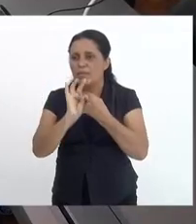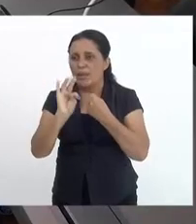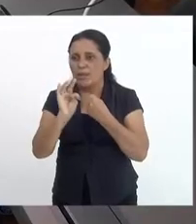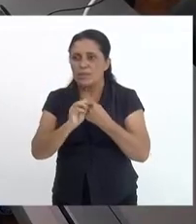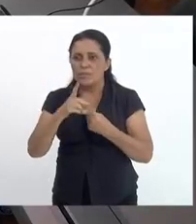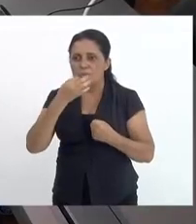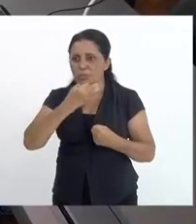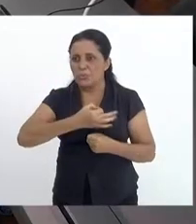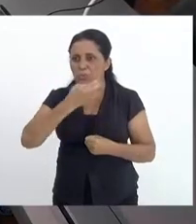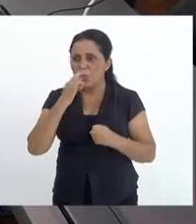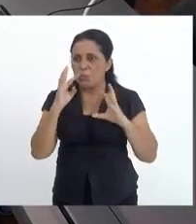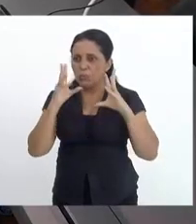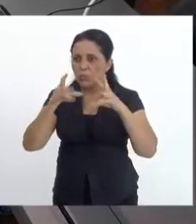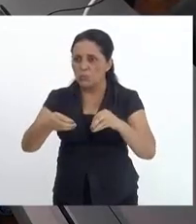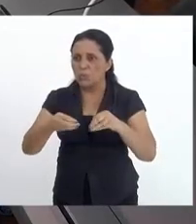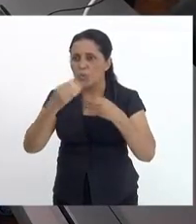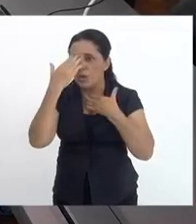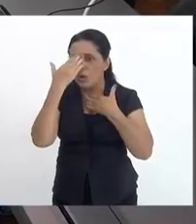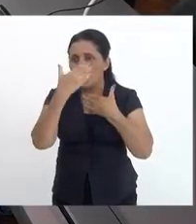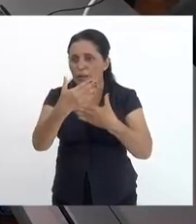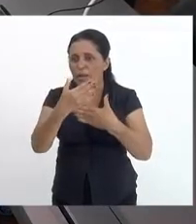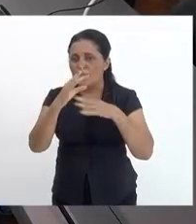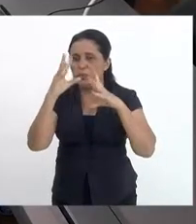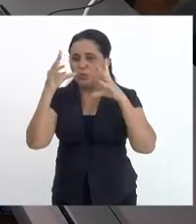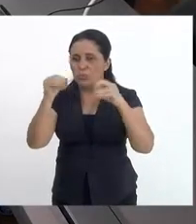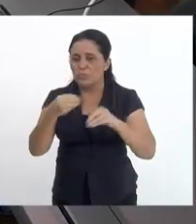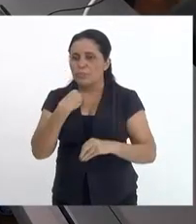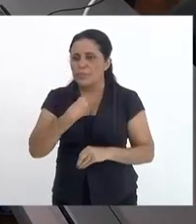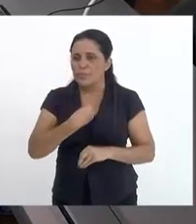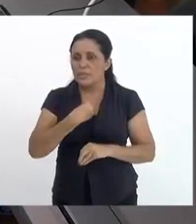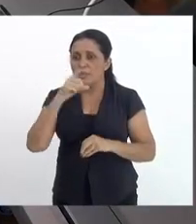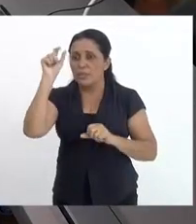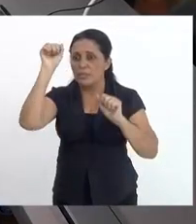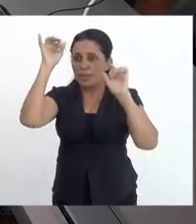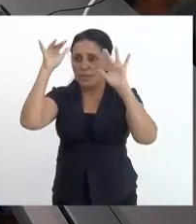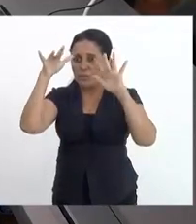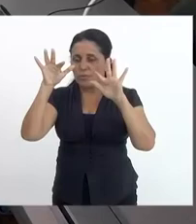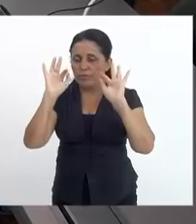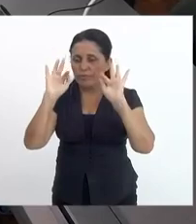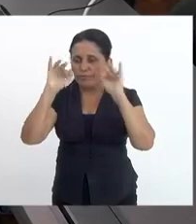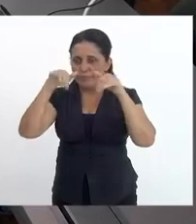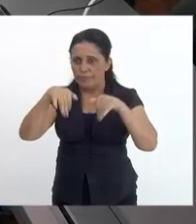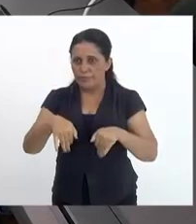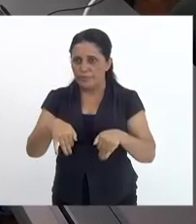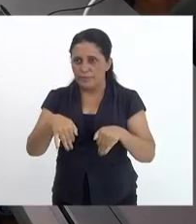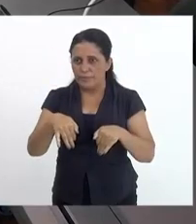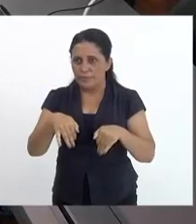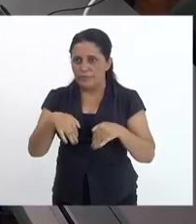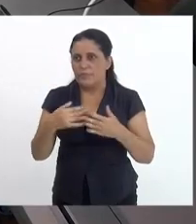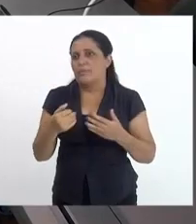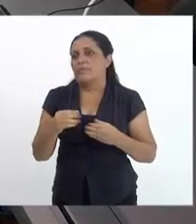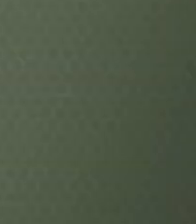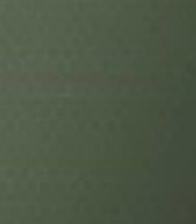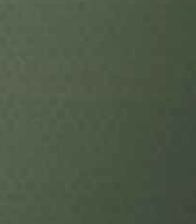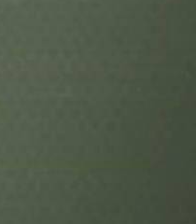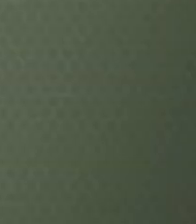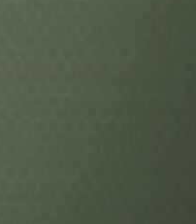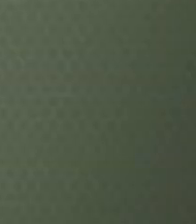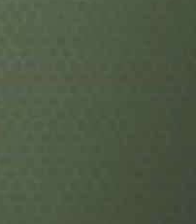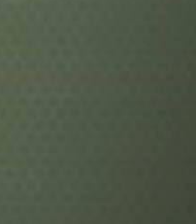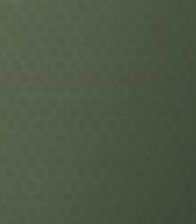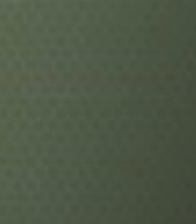som. Muito obrigado à presença de todos. Que Deus nos abençoe, está encerrada. Reunião da CCJ.